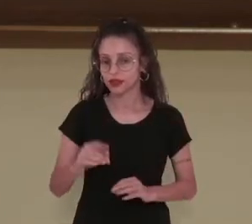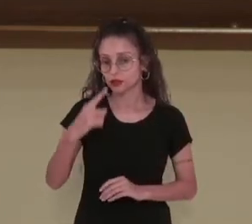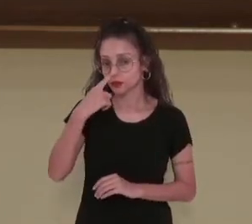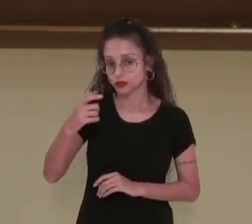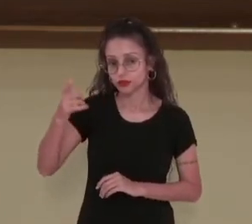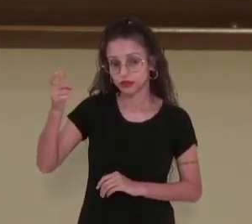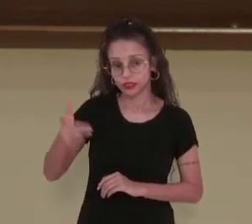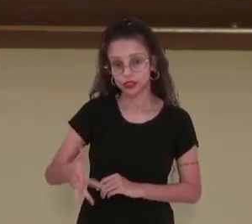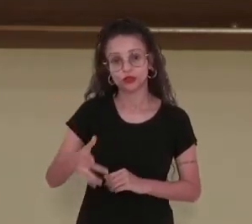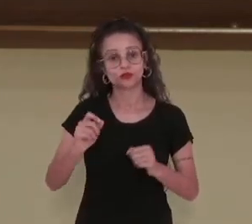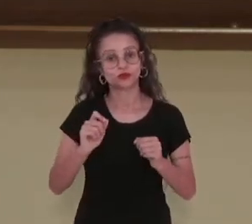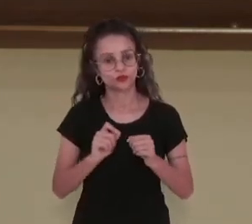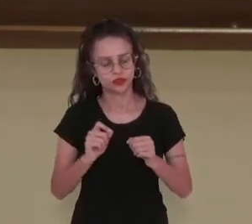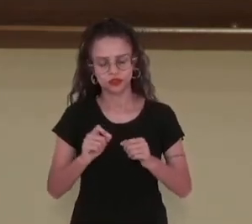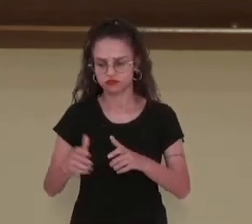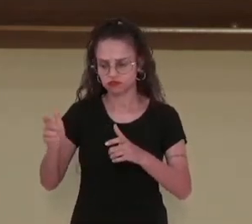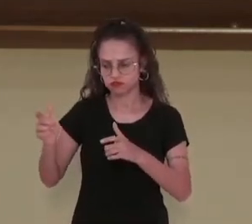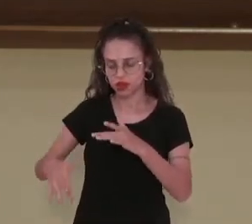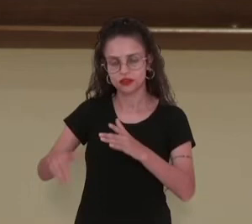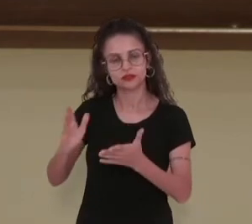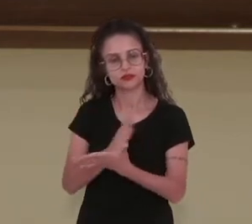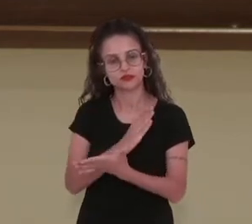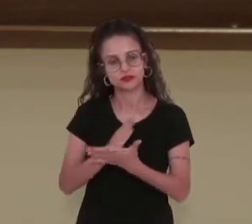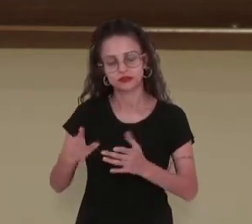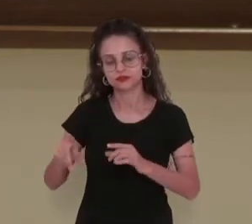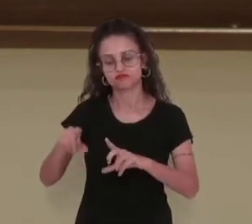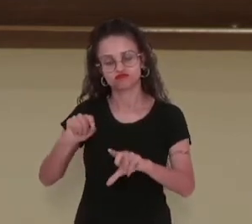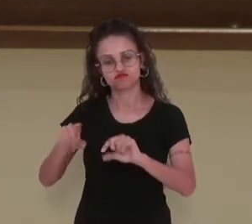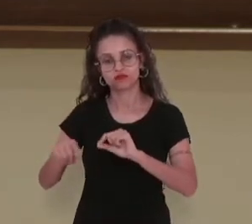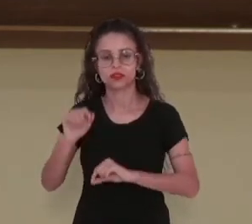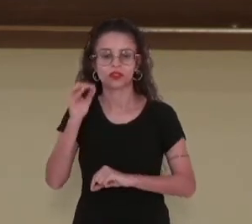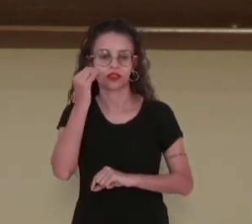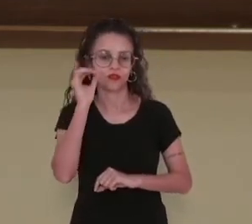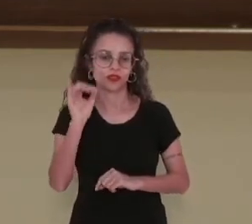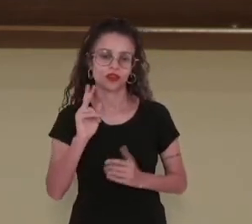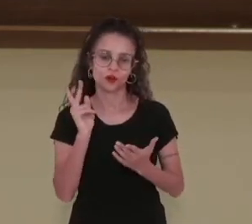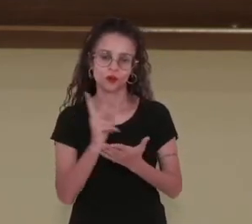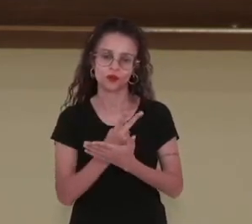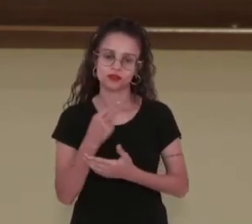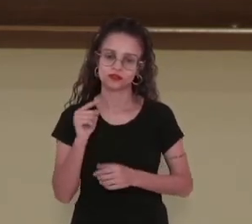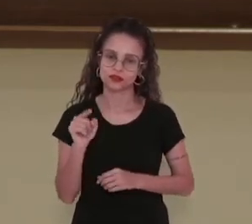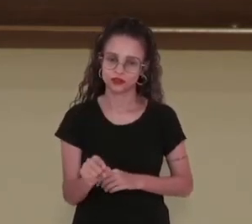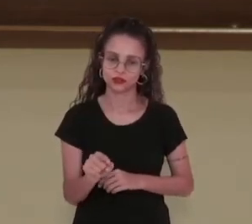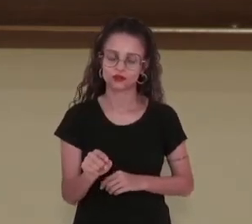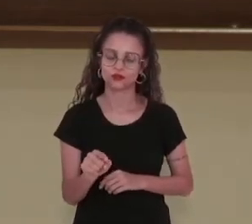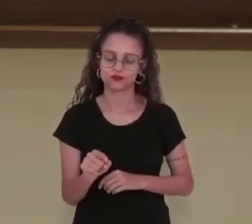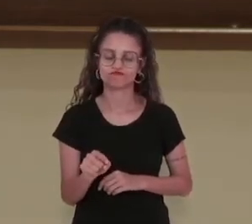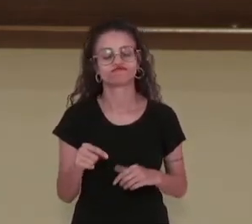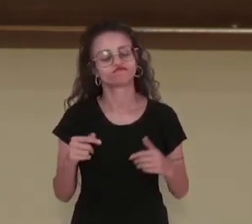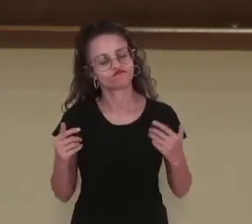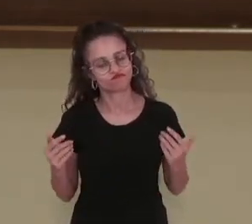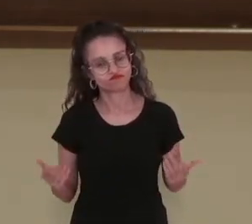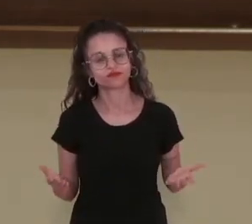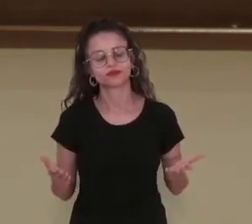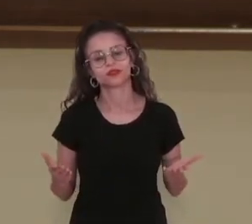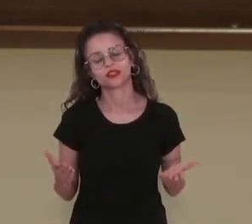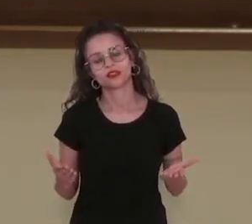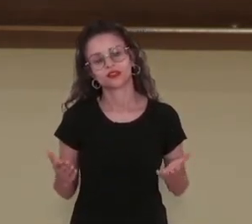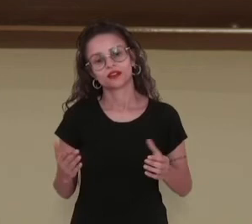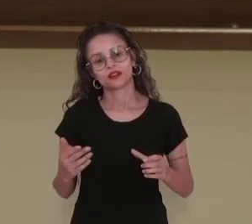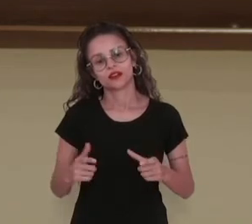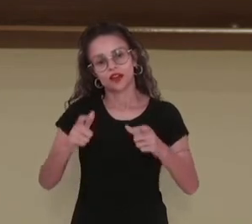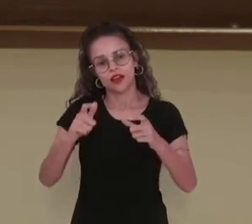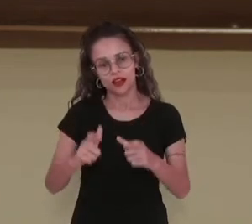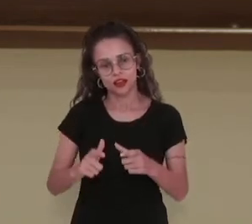lixo, fazer o descarte seletivo para que não ocorra esse entupimento e com isso os bueiros,